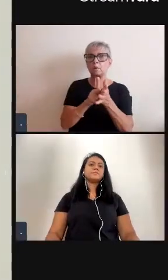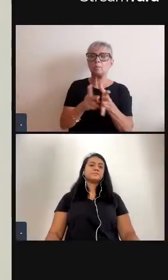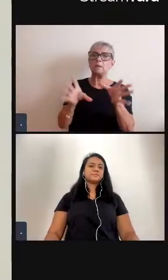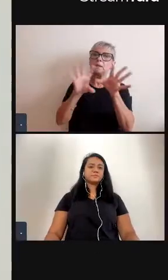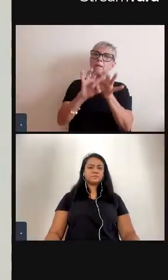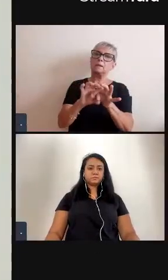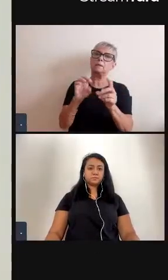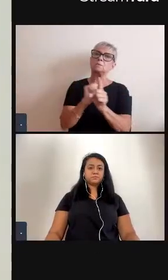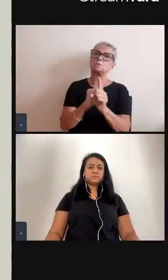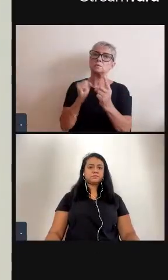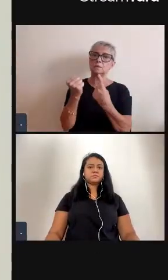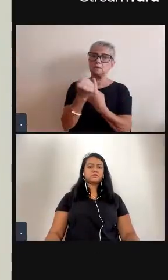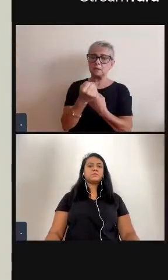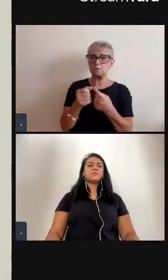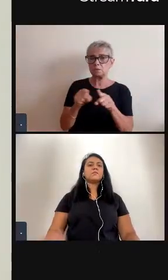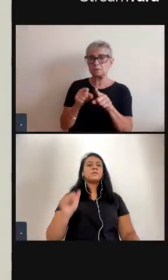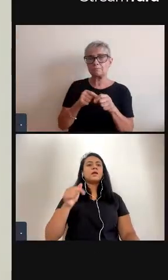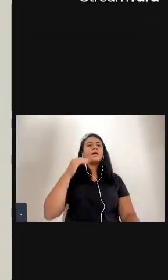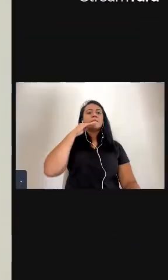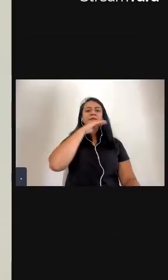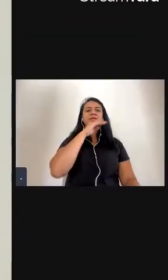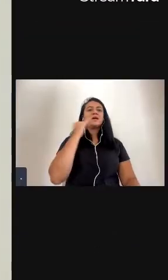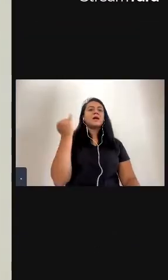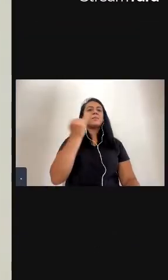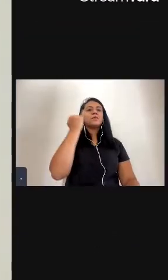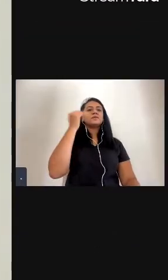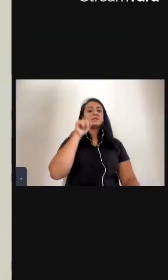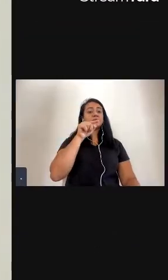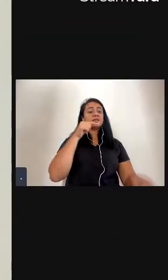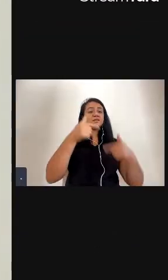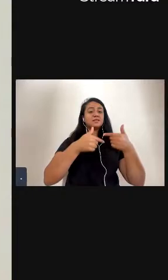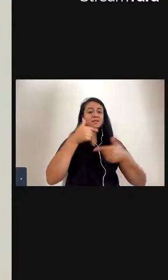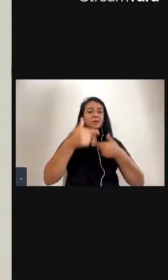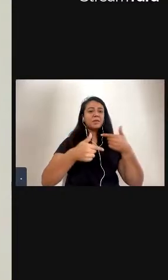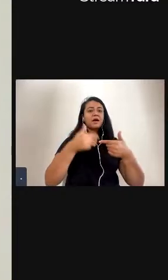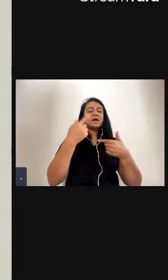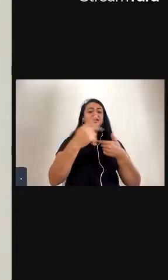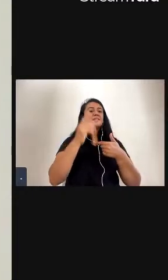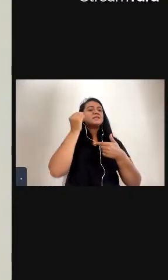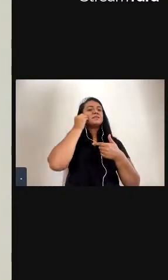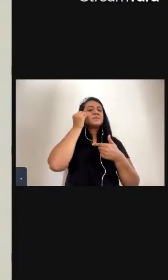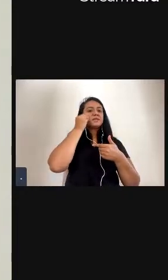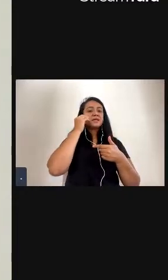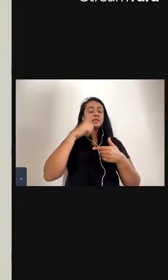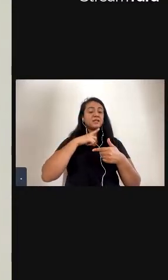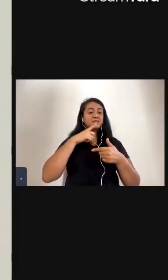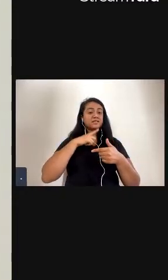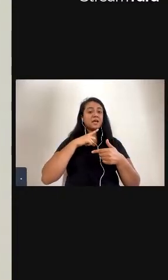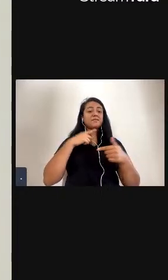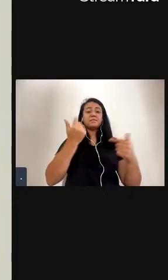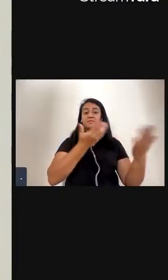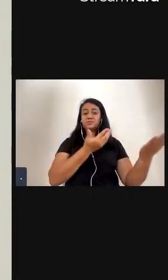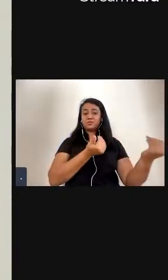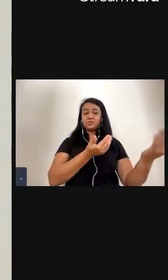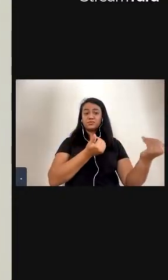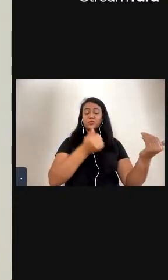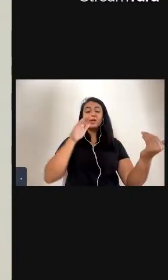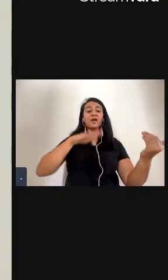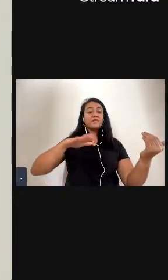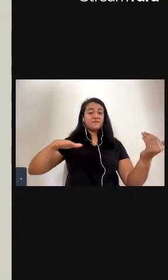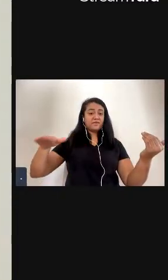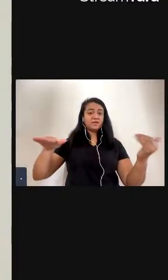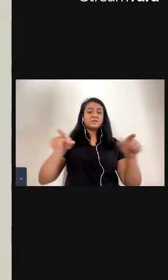aí eu percebo a importância desse trabalho, dessa experiência que eu tive na minha adolescência e infância